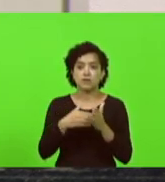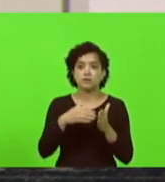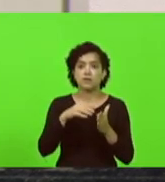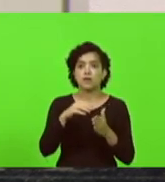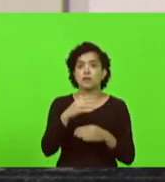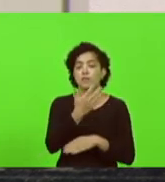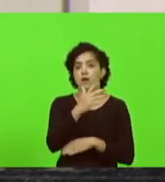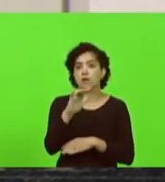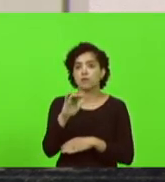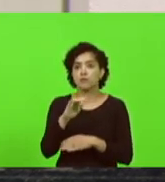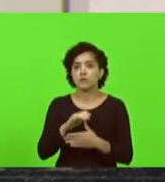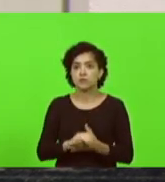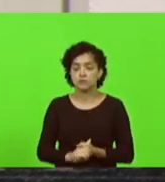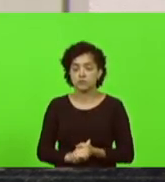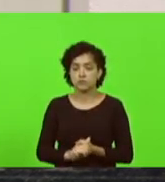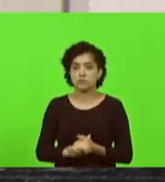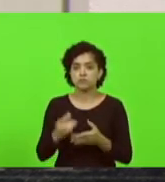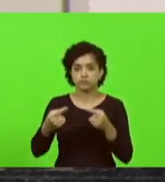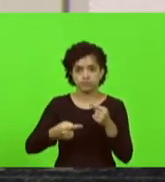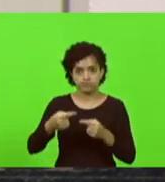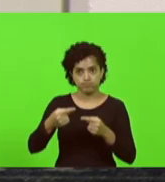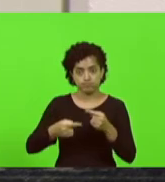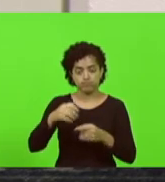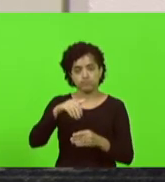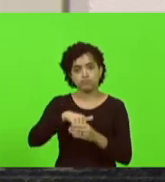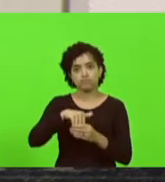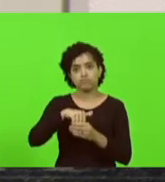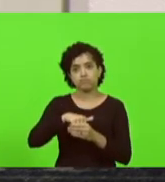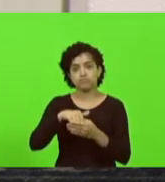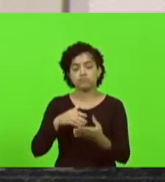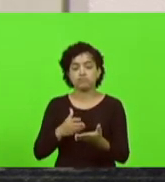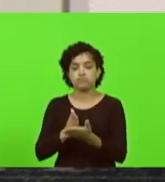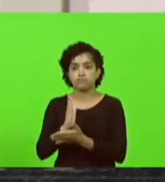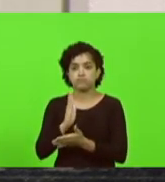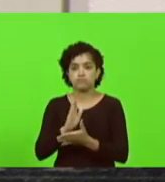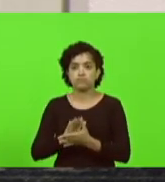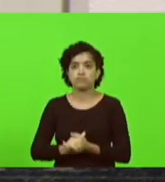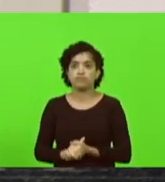Em discussão, em votação, aprovado.